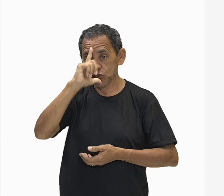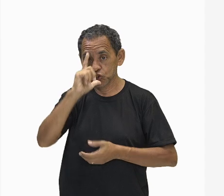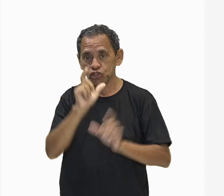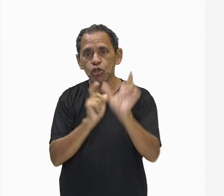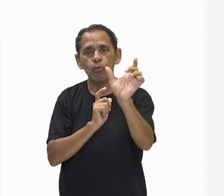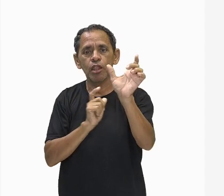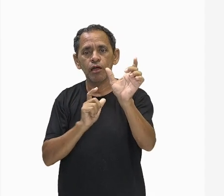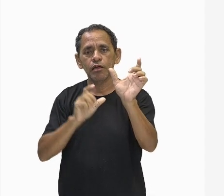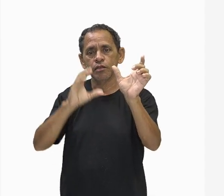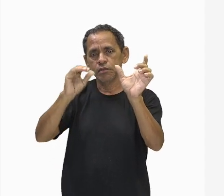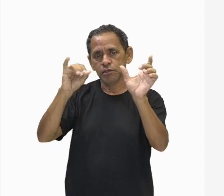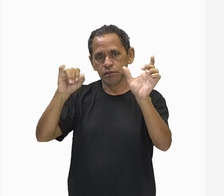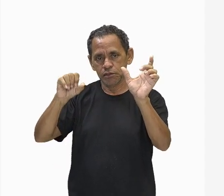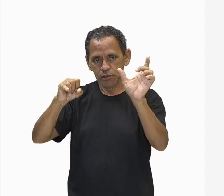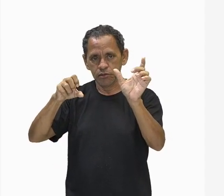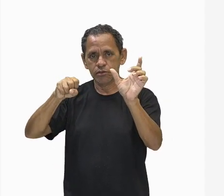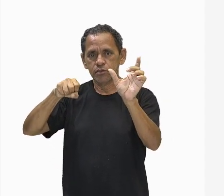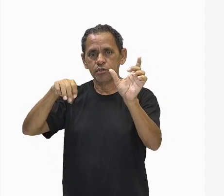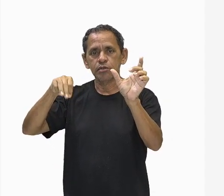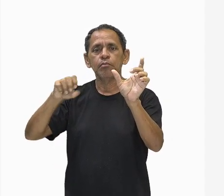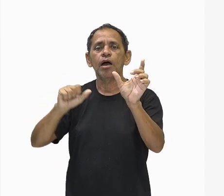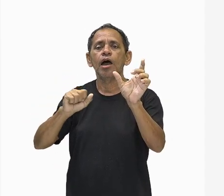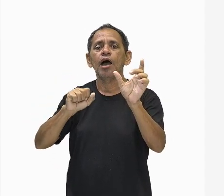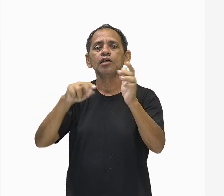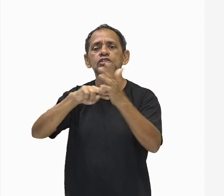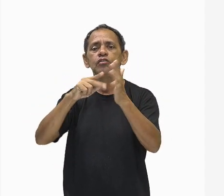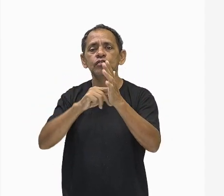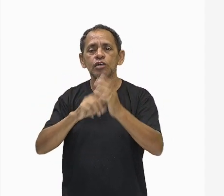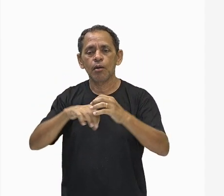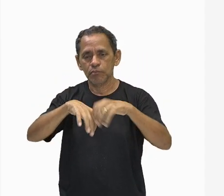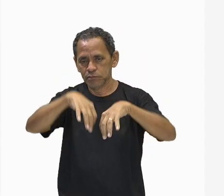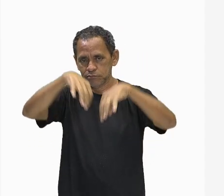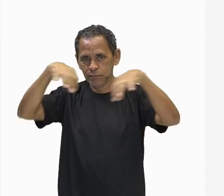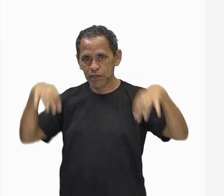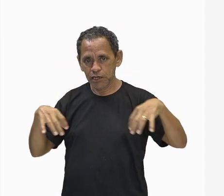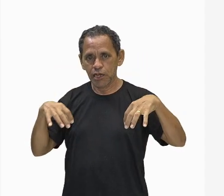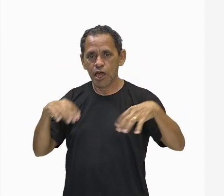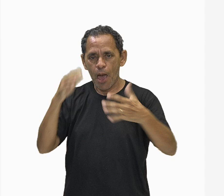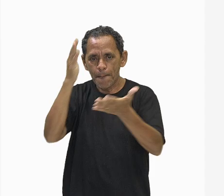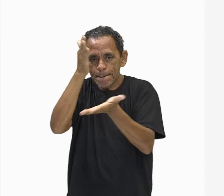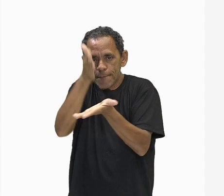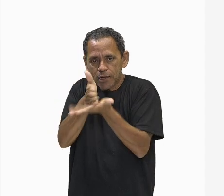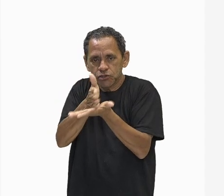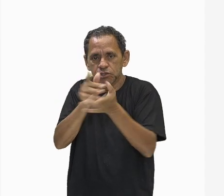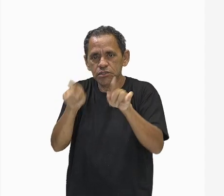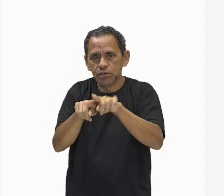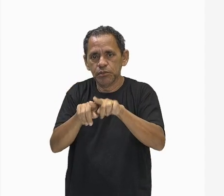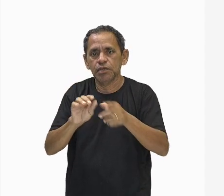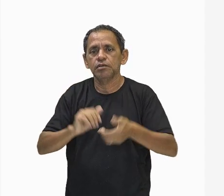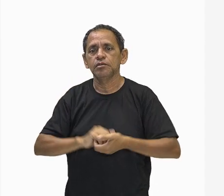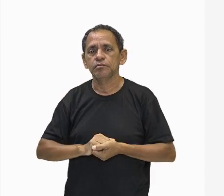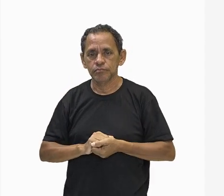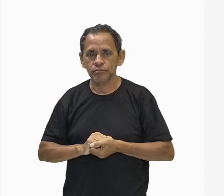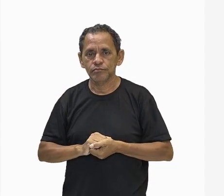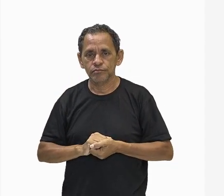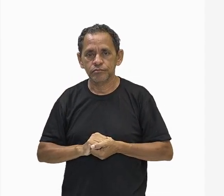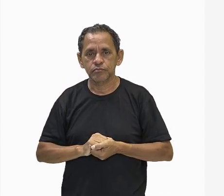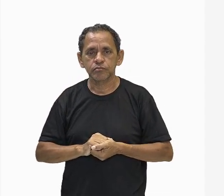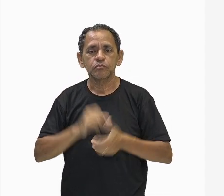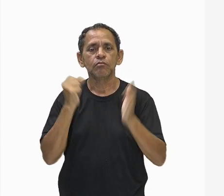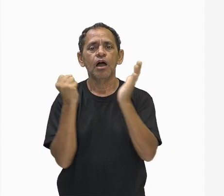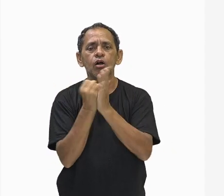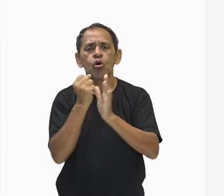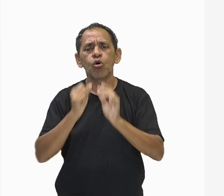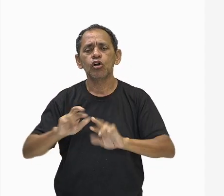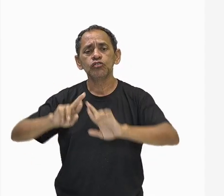Significa dividir, partir, separar. Esse evento, também chamado de Grande Cisma do Oriente, marcou a diferença